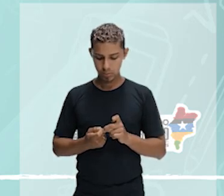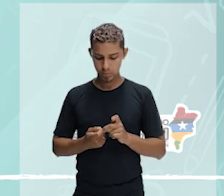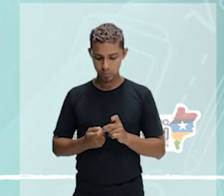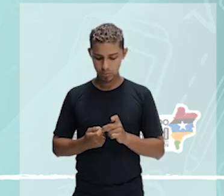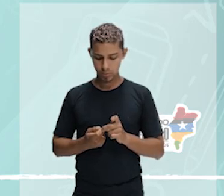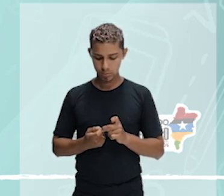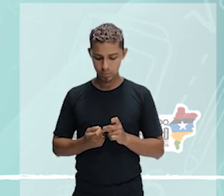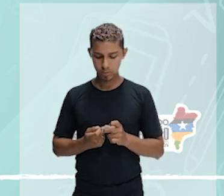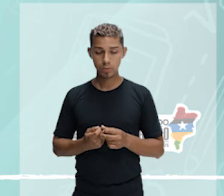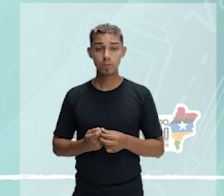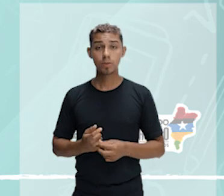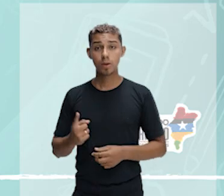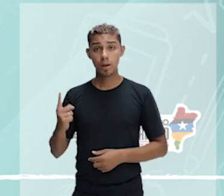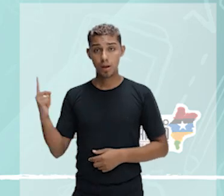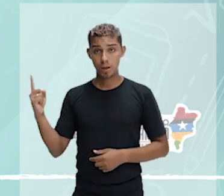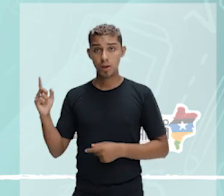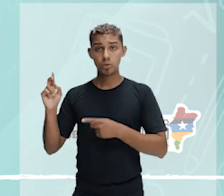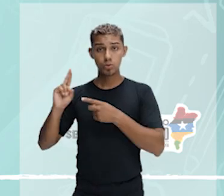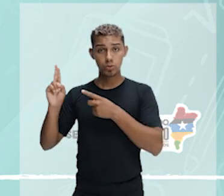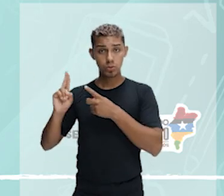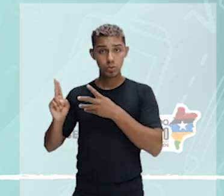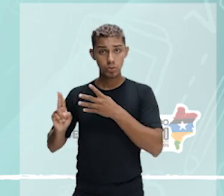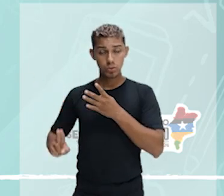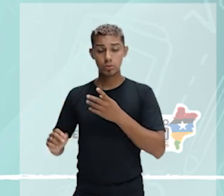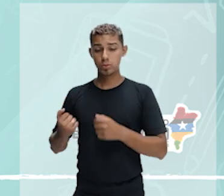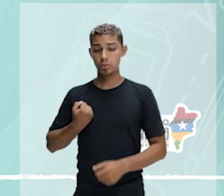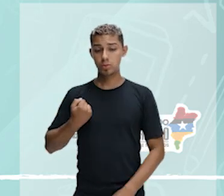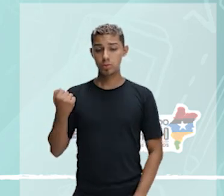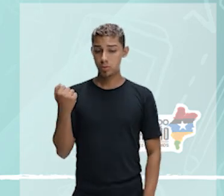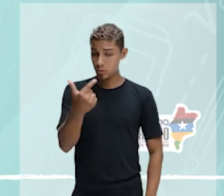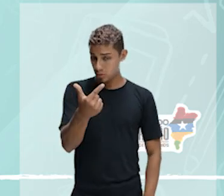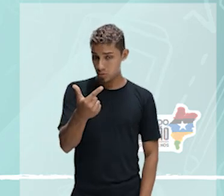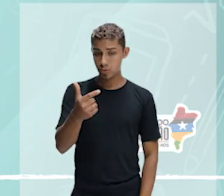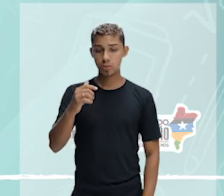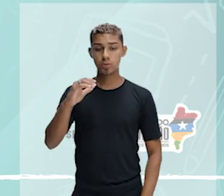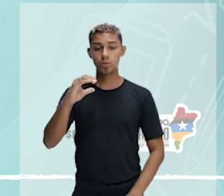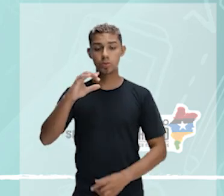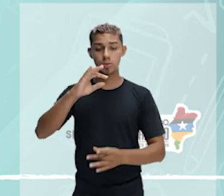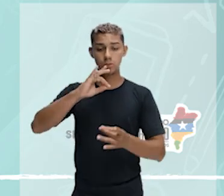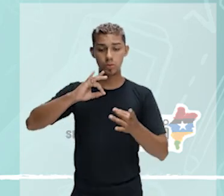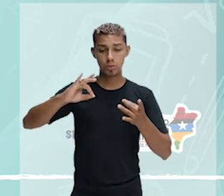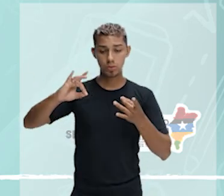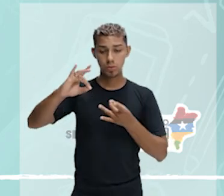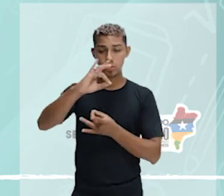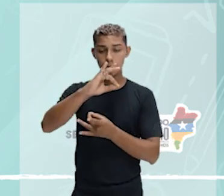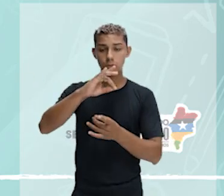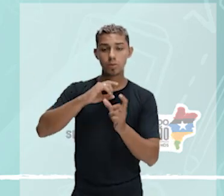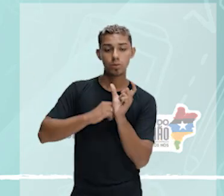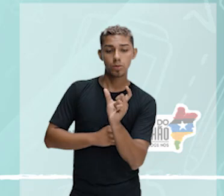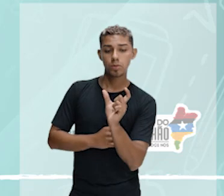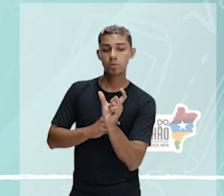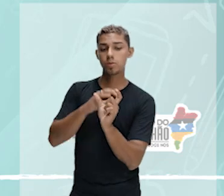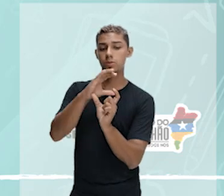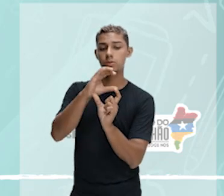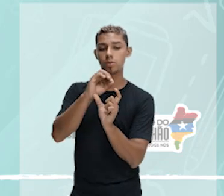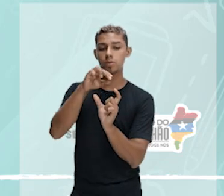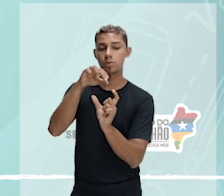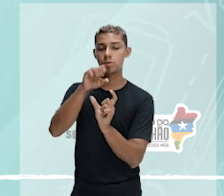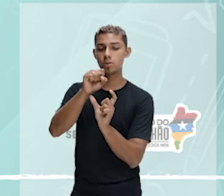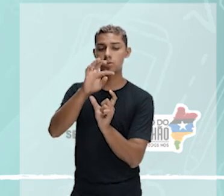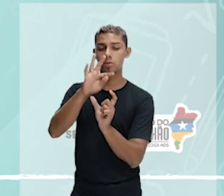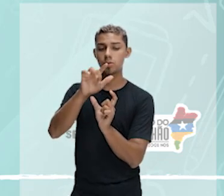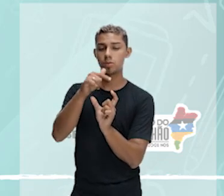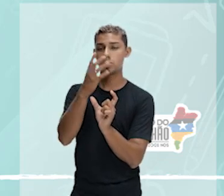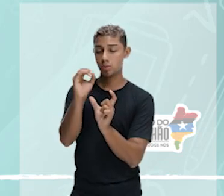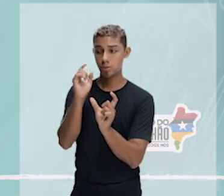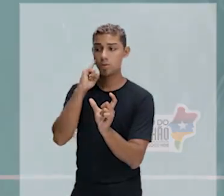Peixes, certo? Essas 12 constelações, que nós chamamos de zodiacais, é que lá para a astrologia,